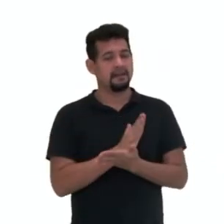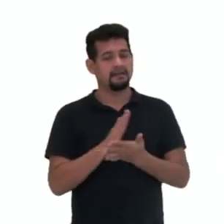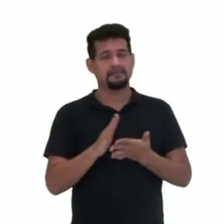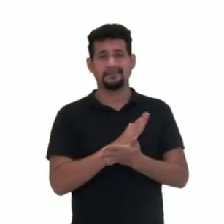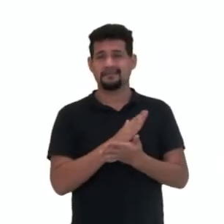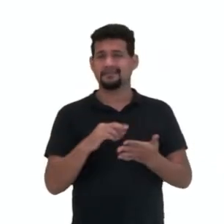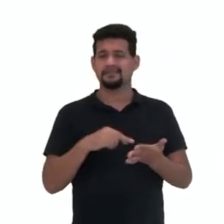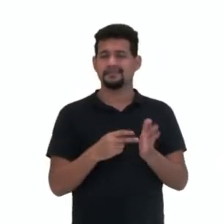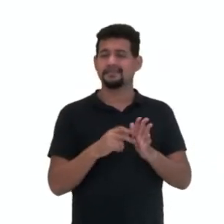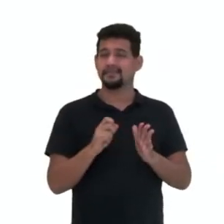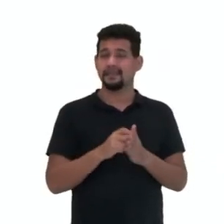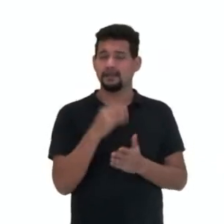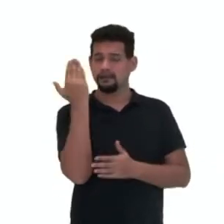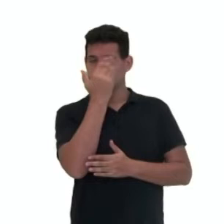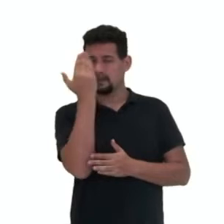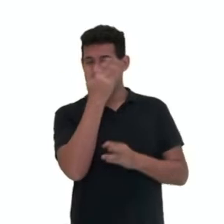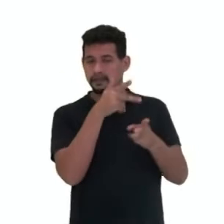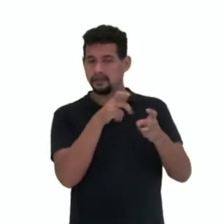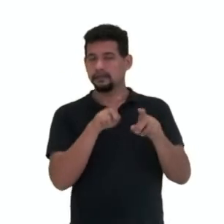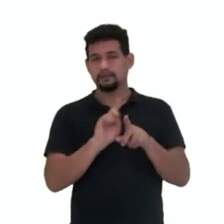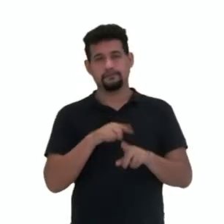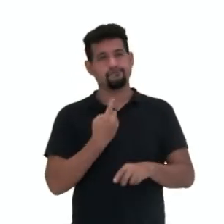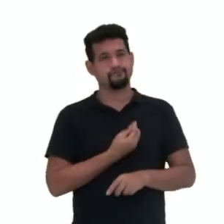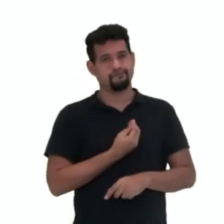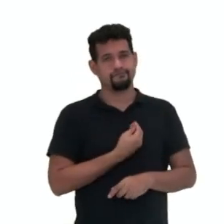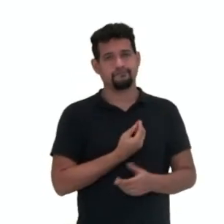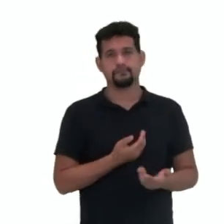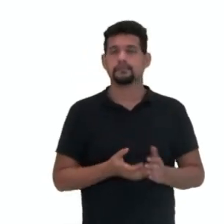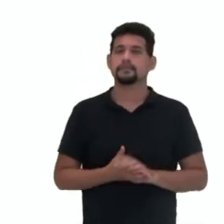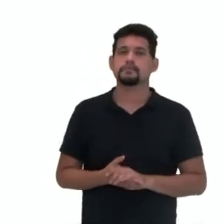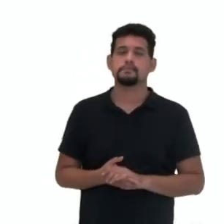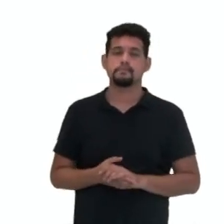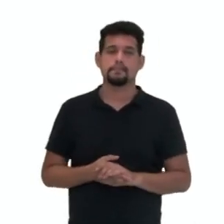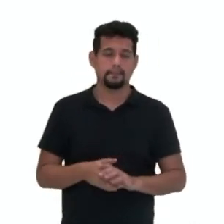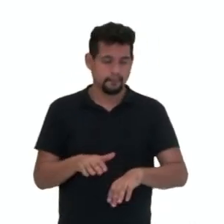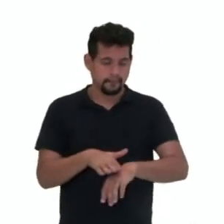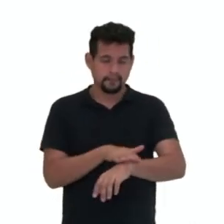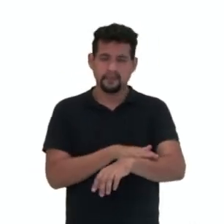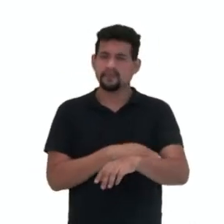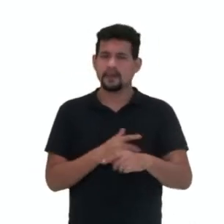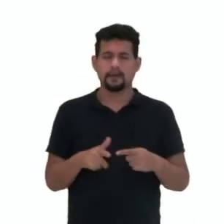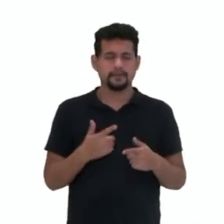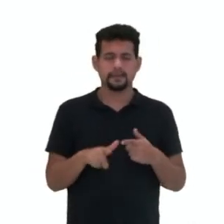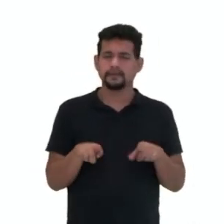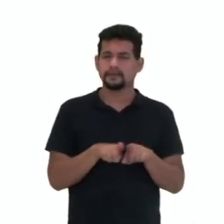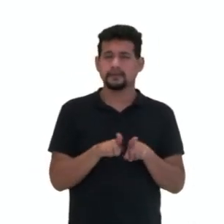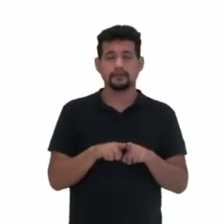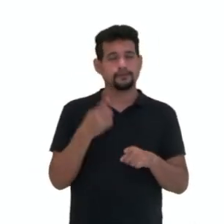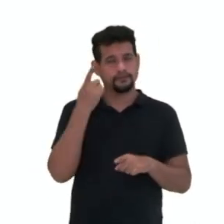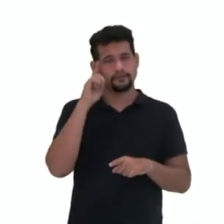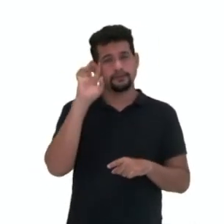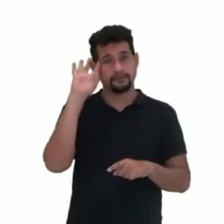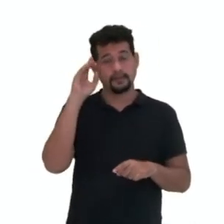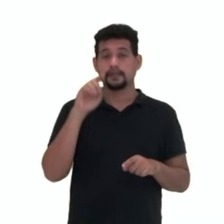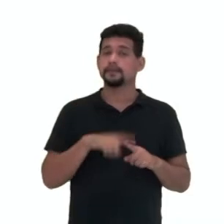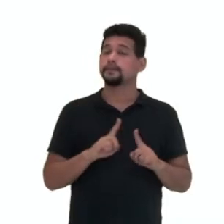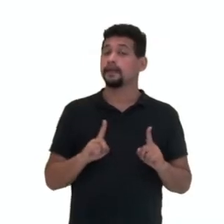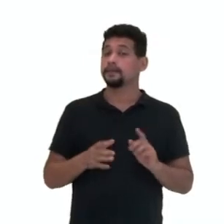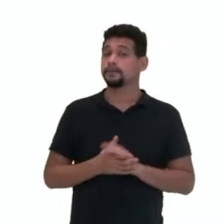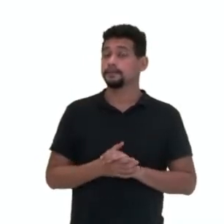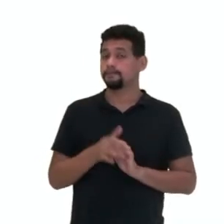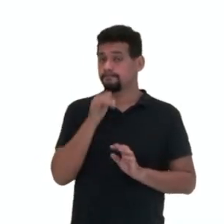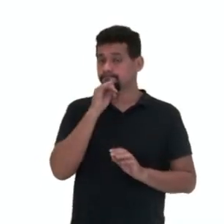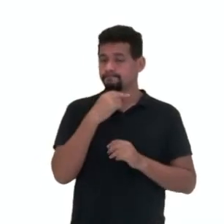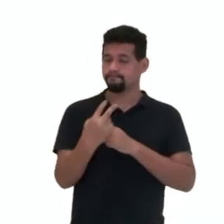atitude acaba passando desapercebida durante a nossa rotina. A pele é a maior barreira contra as agressões do dia a dia, ou seja,